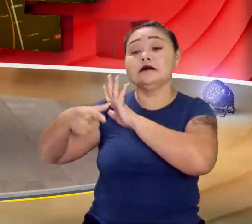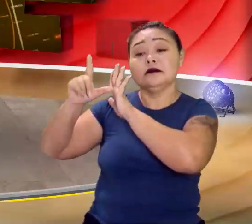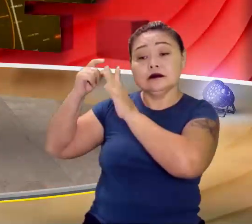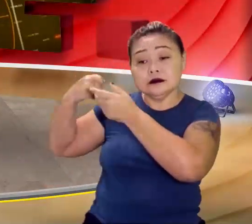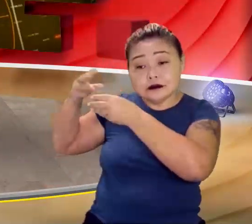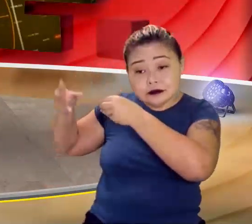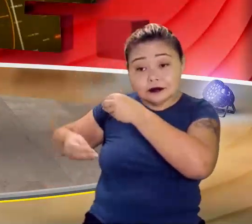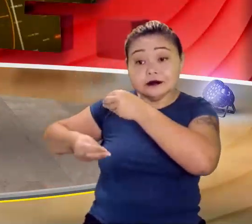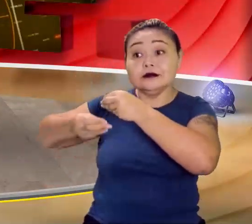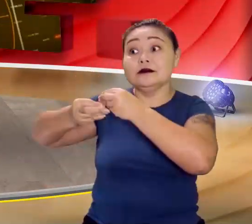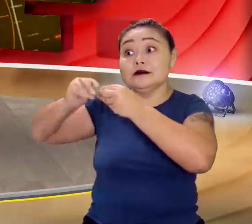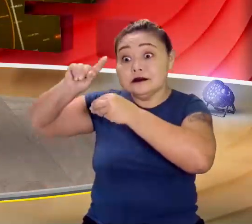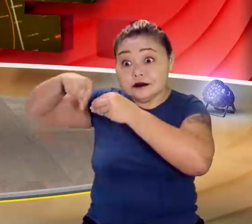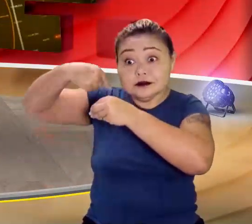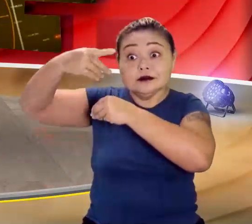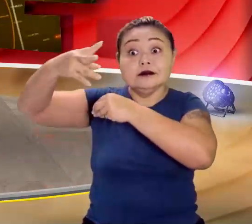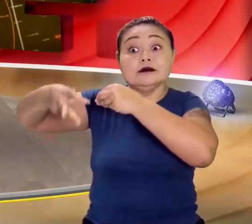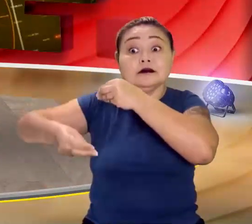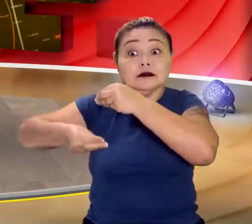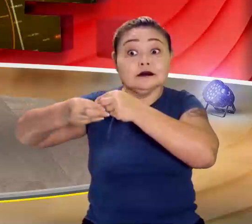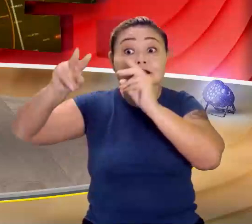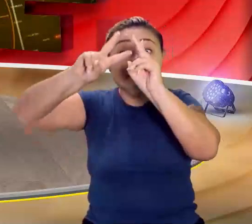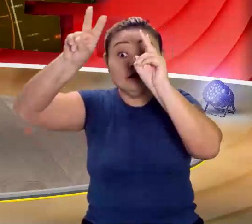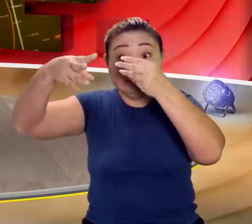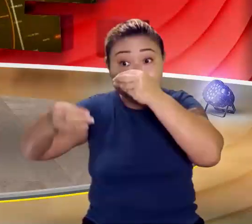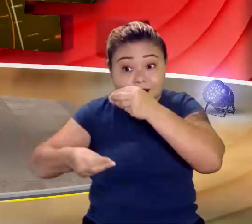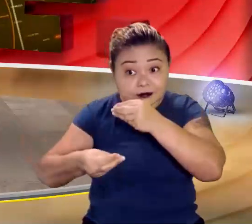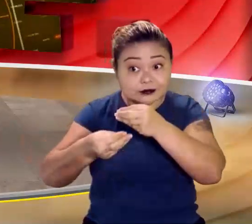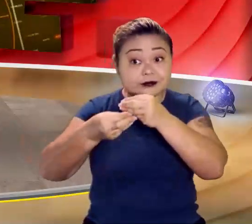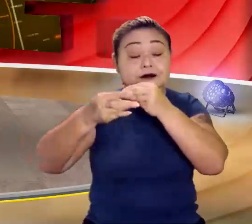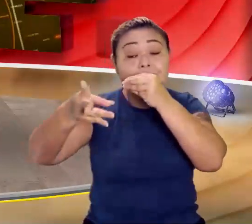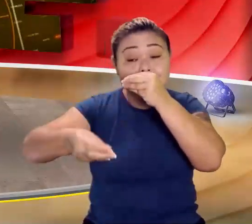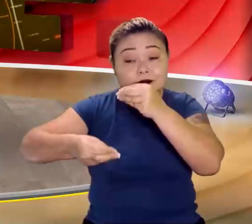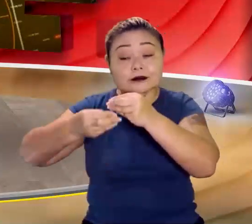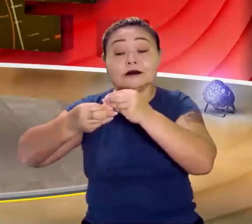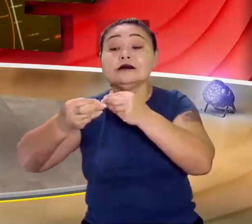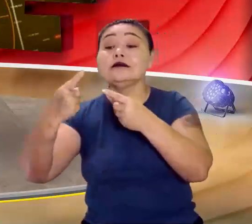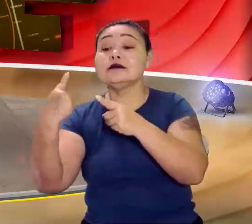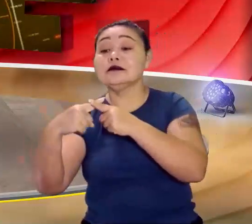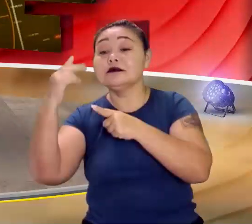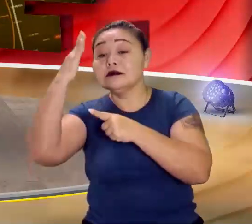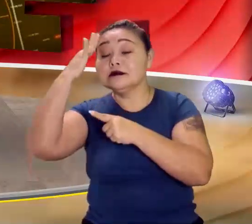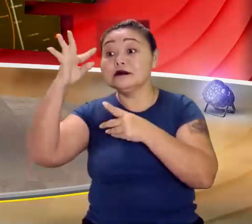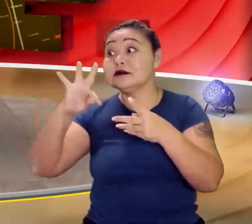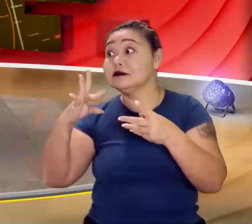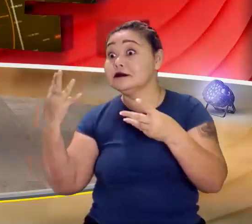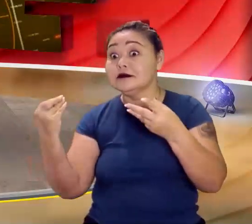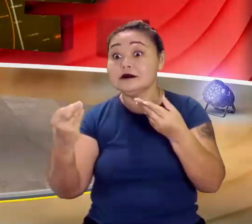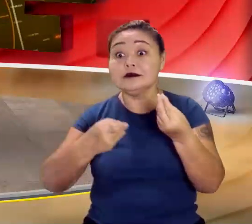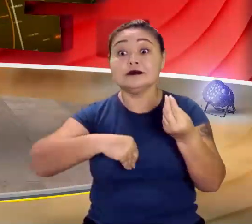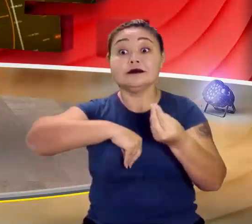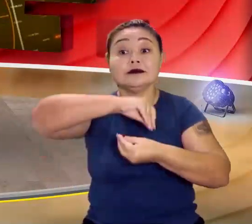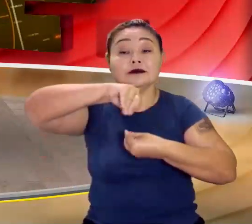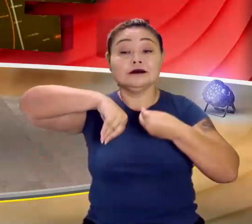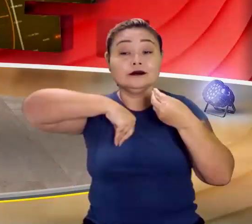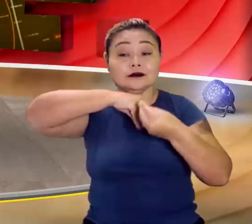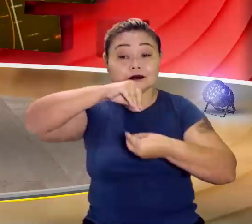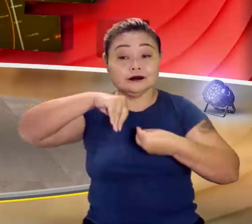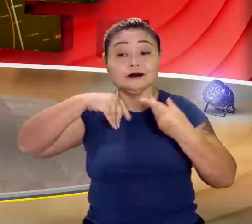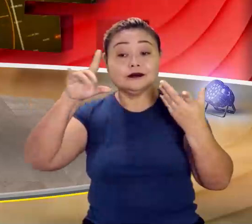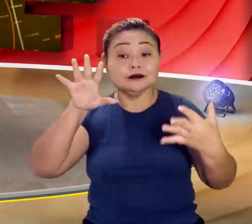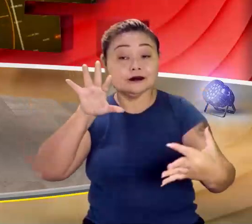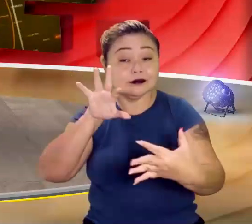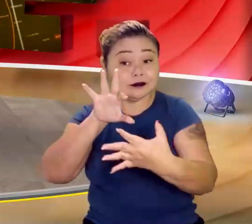pré-requisito e a gente vai complementando os assuntos. Por quê? Porque a gente sabe que tá tudo junto e misturado, os assuntos interligados, não é